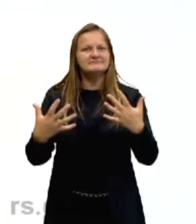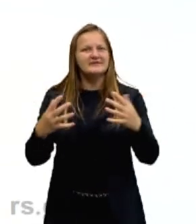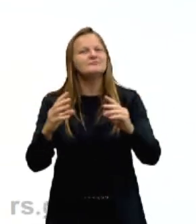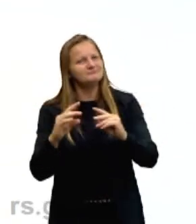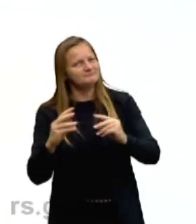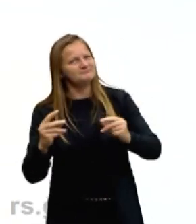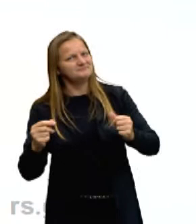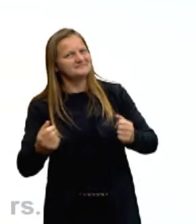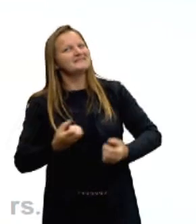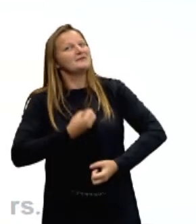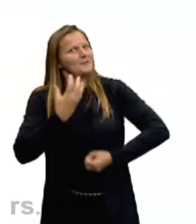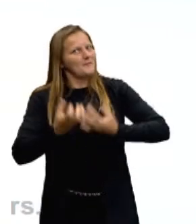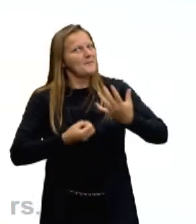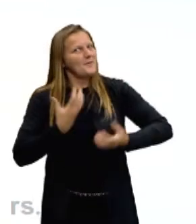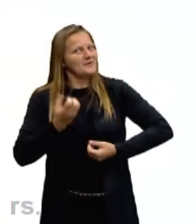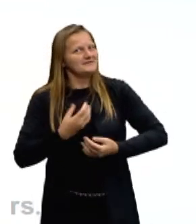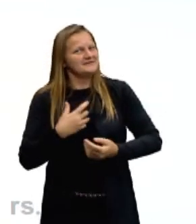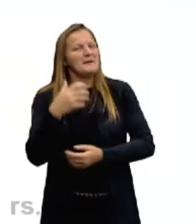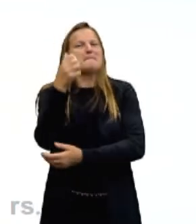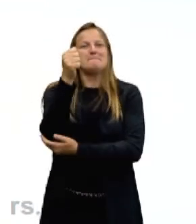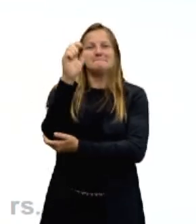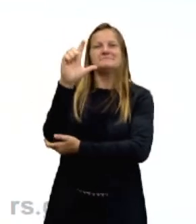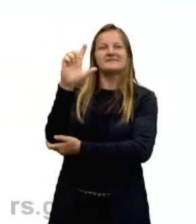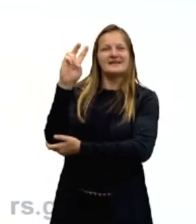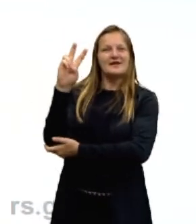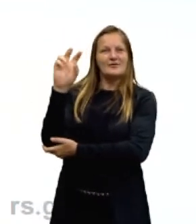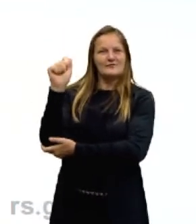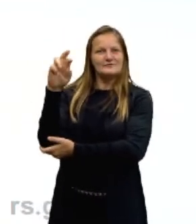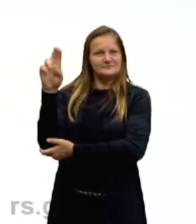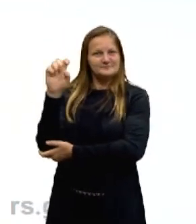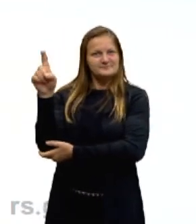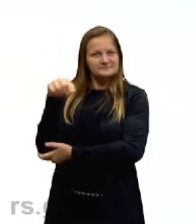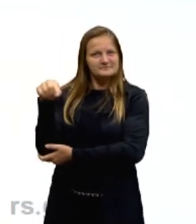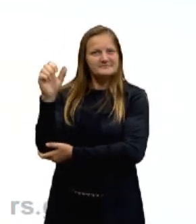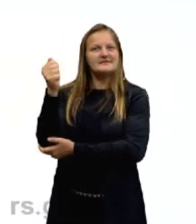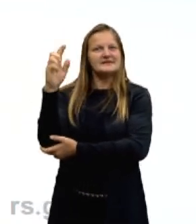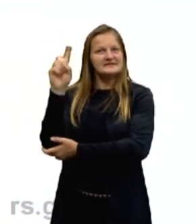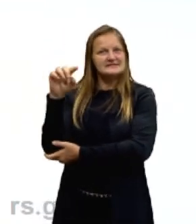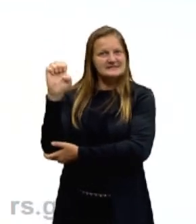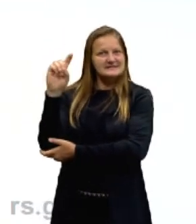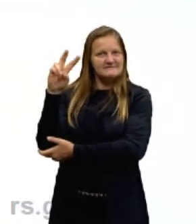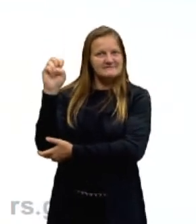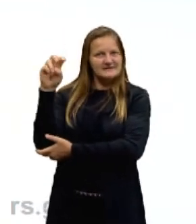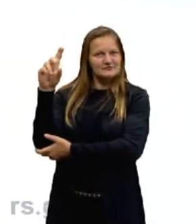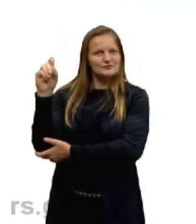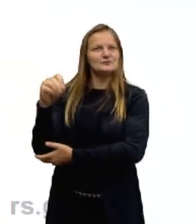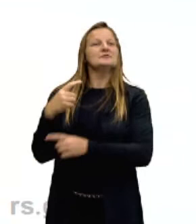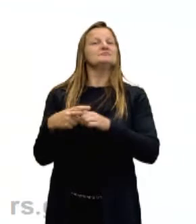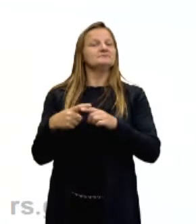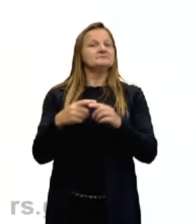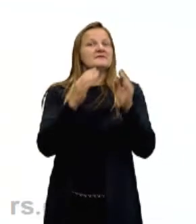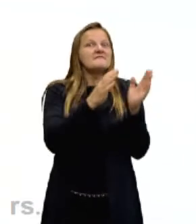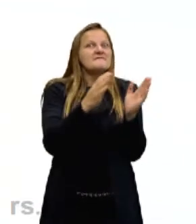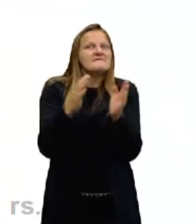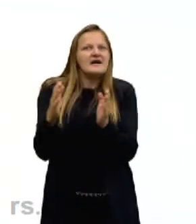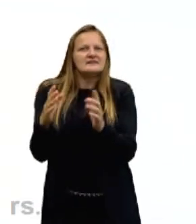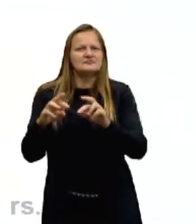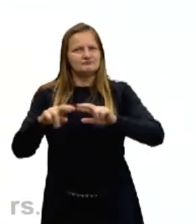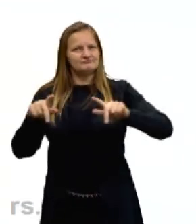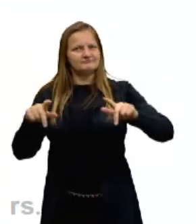isso é aqui que é do Alvares Azevedo a gente vai ver lá que é da fase